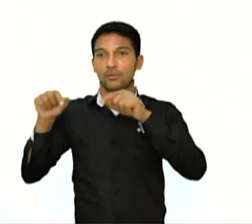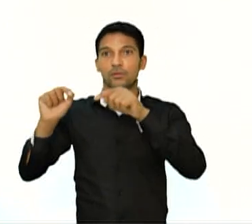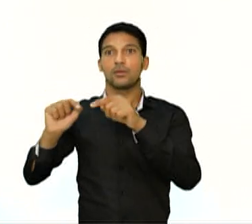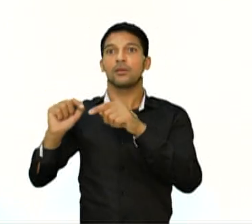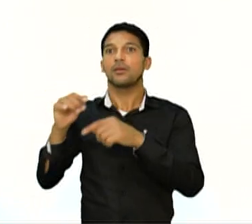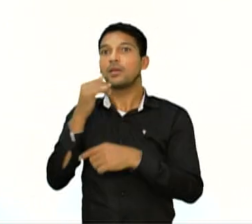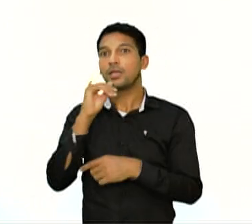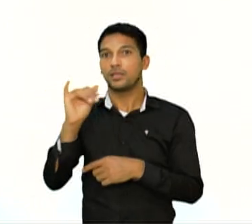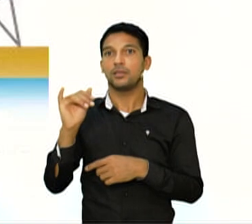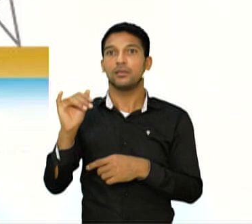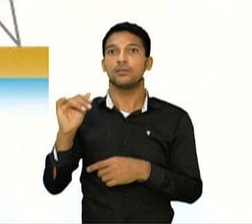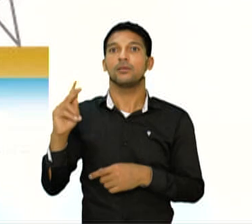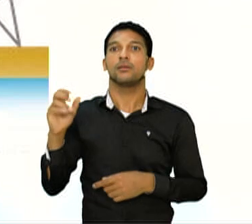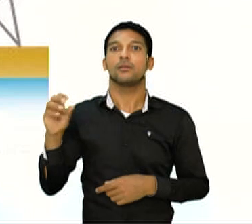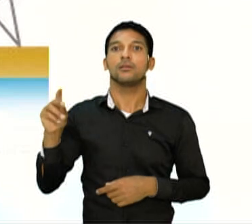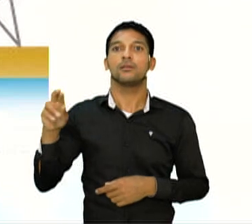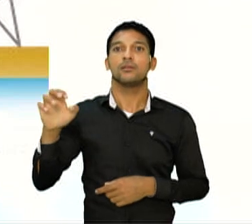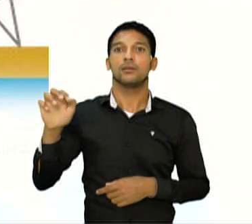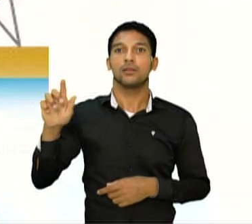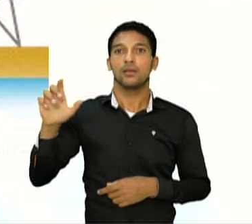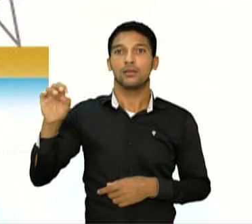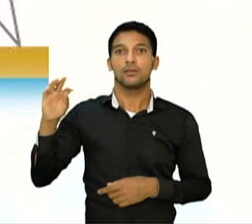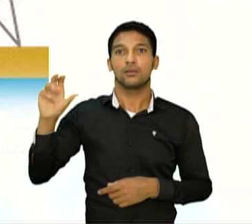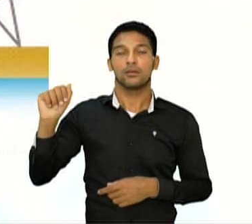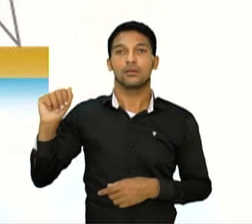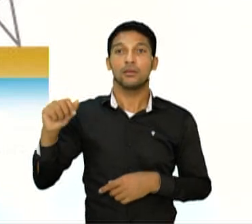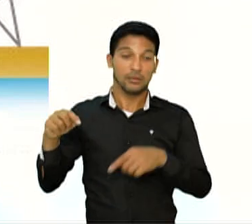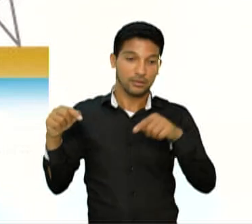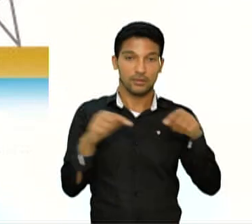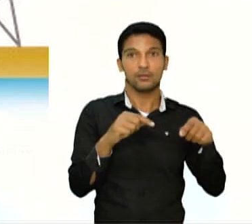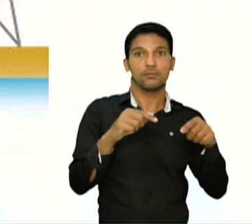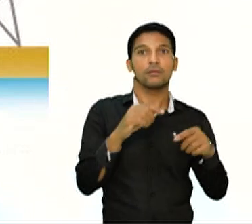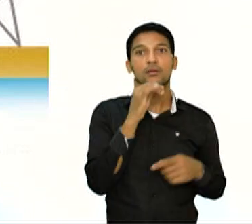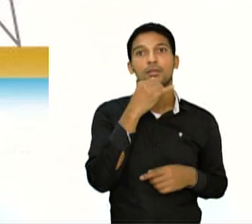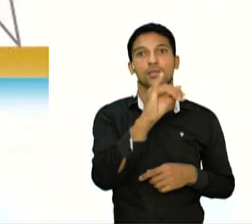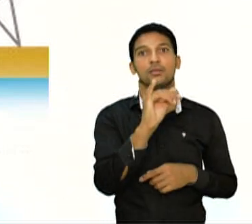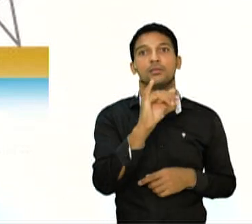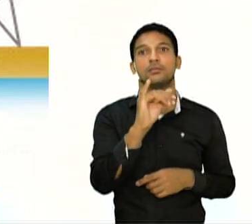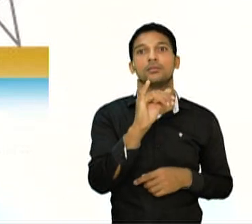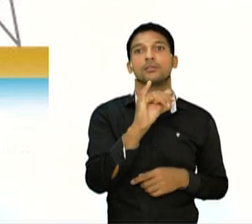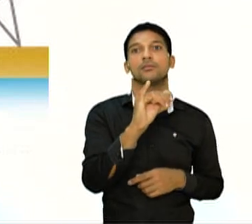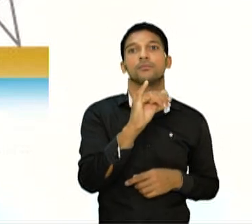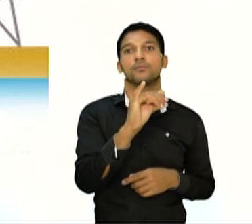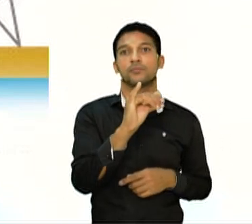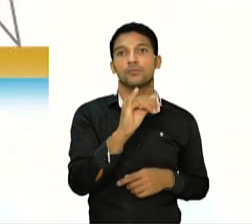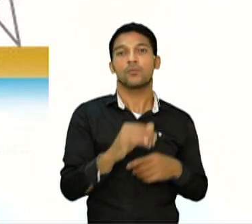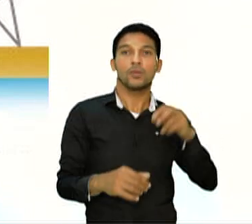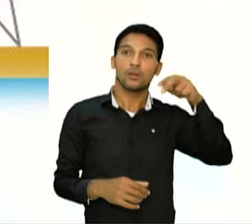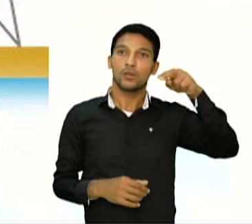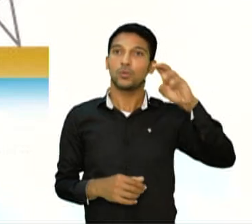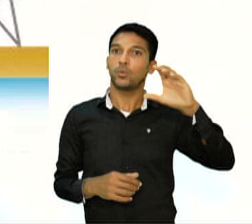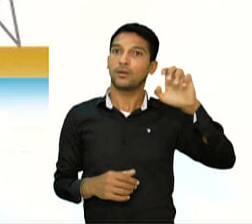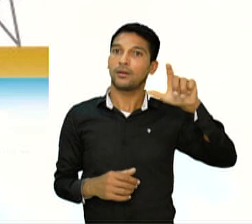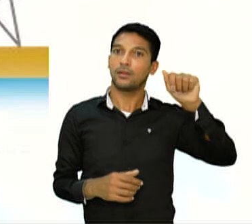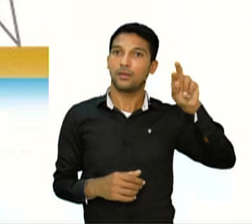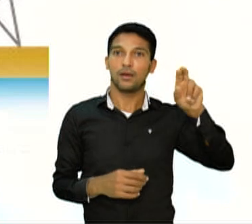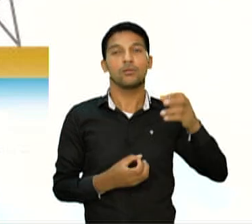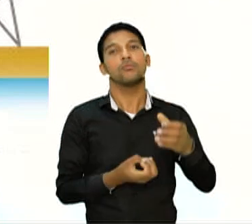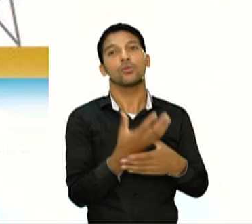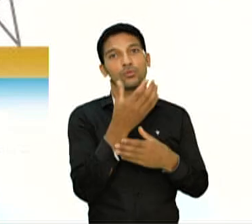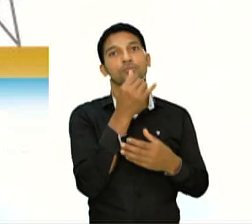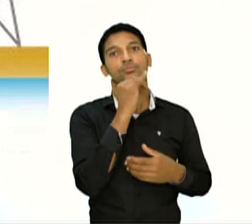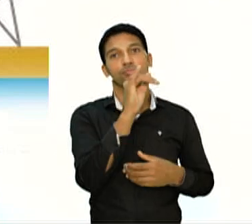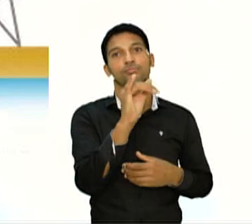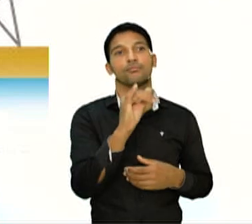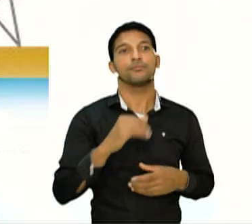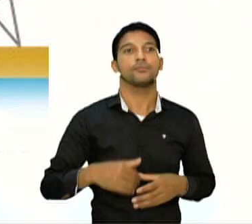produz energia elétrica também. Como é que funciona uma energia nuclear basicamente? Então, nós vamos ter um reator. Nesse reator vai